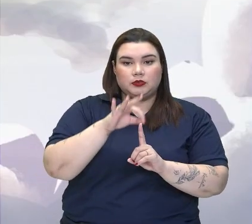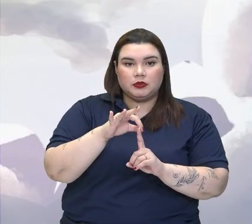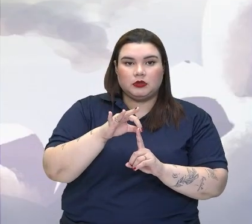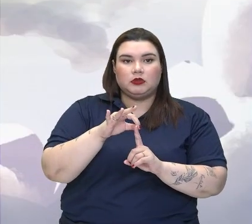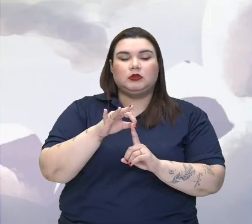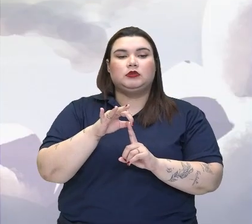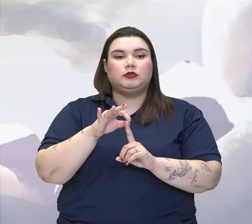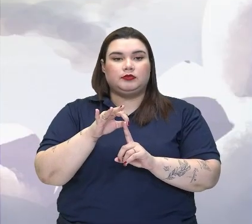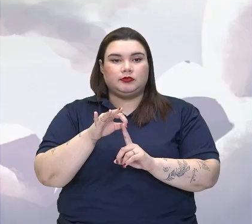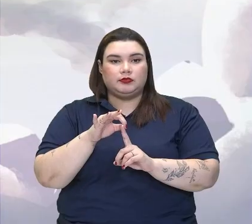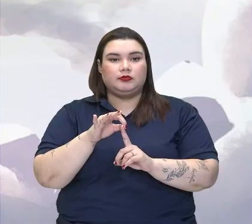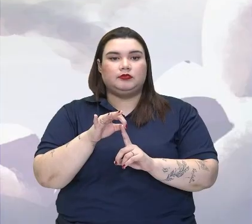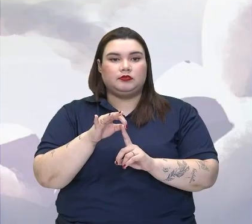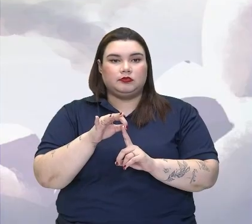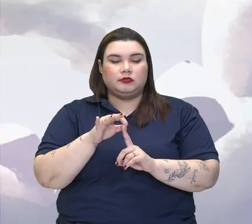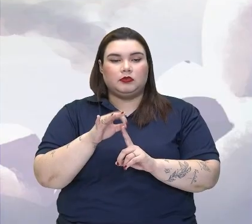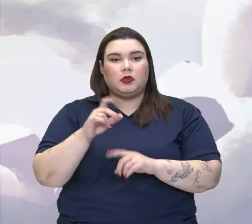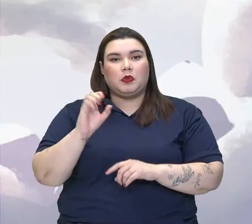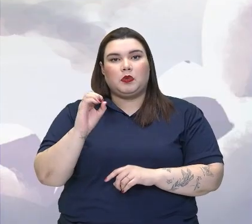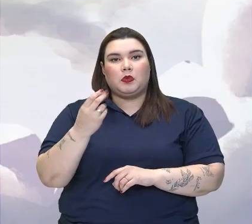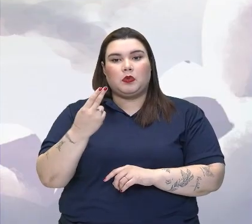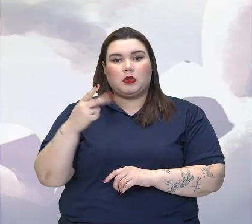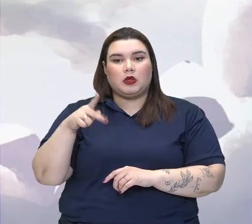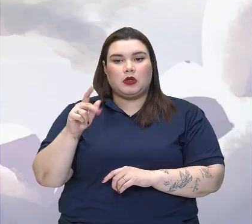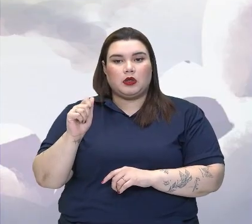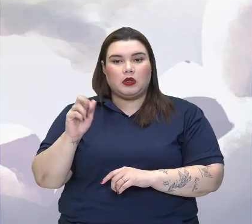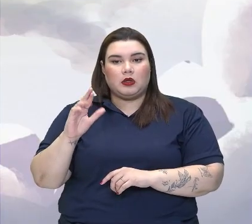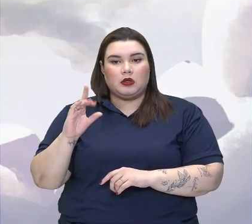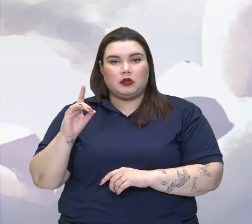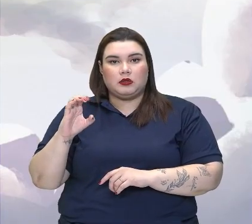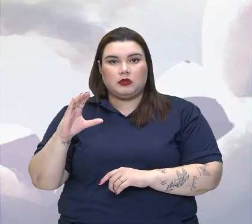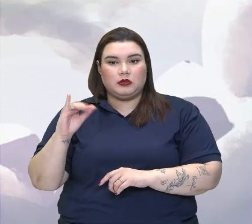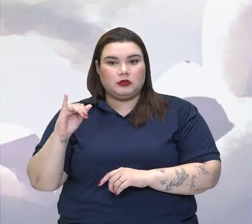os espíritas ou para os kardecistas, né,